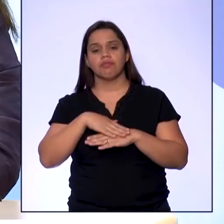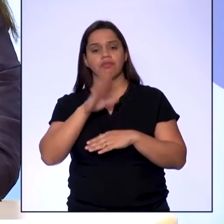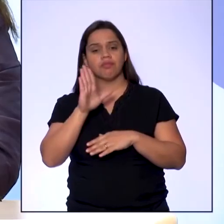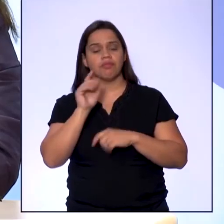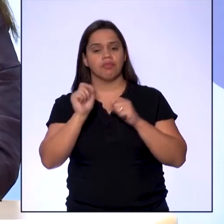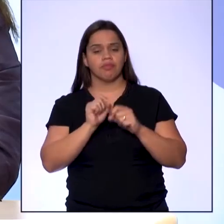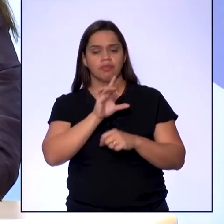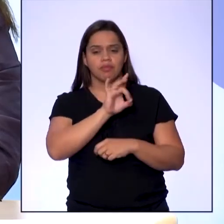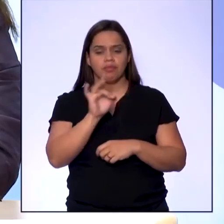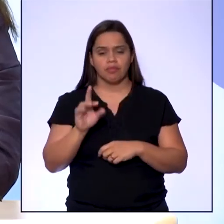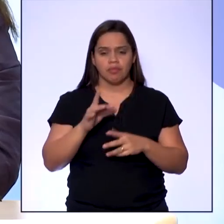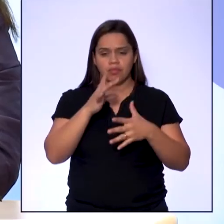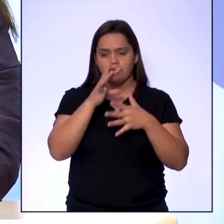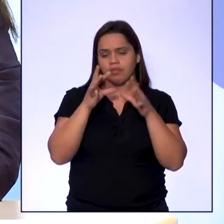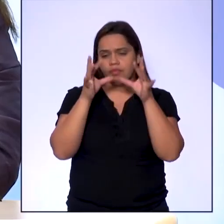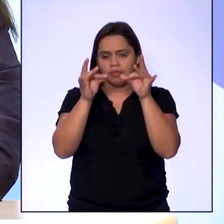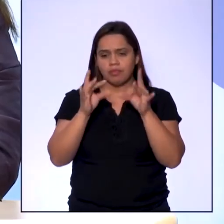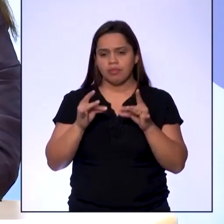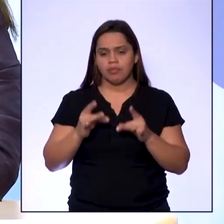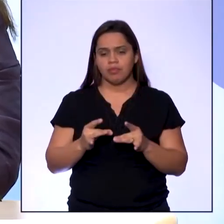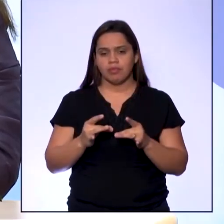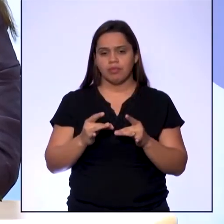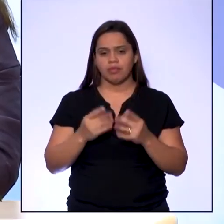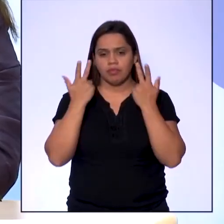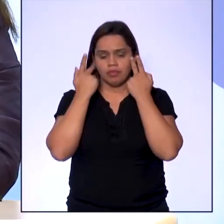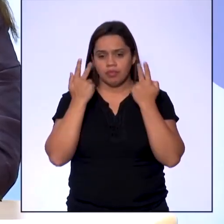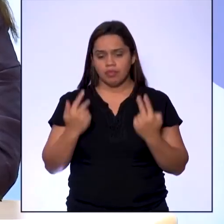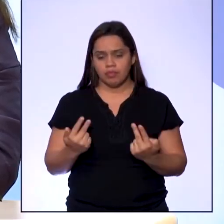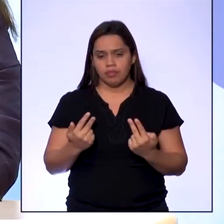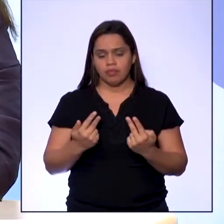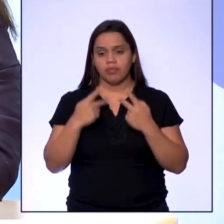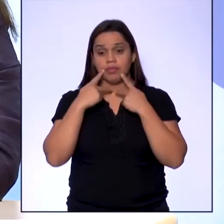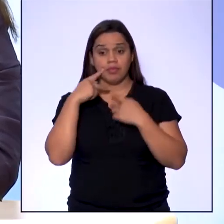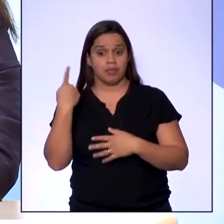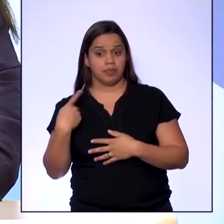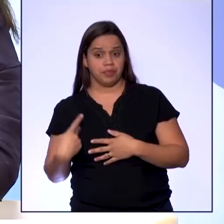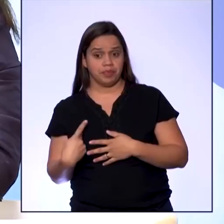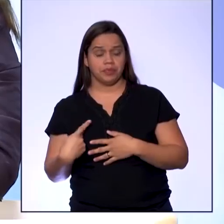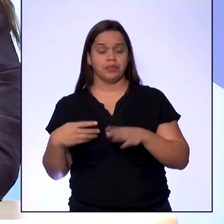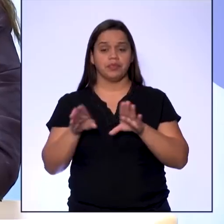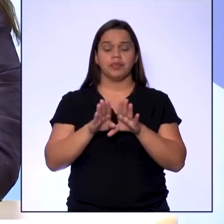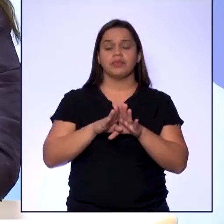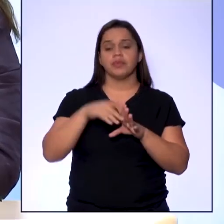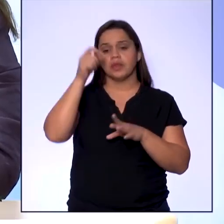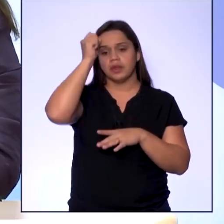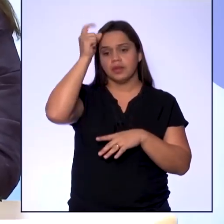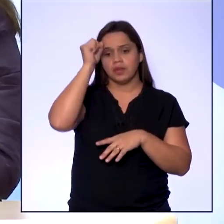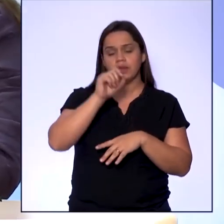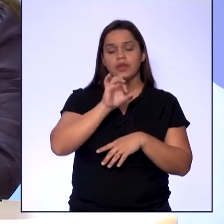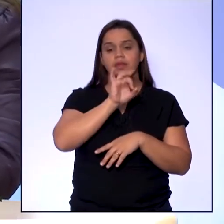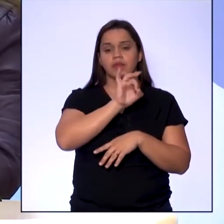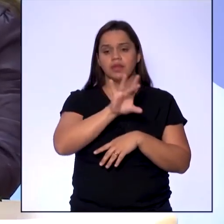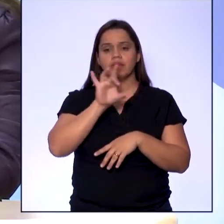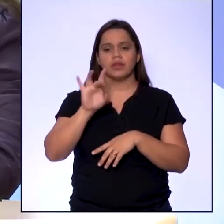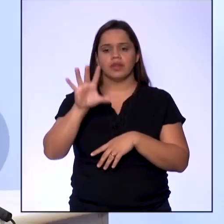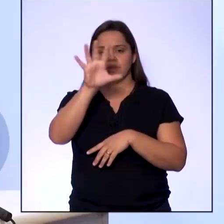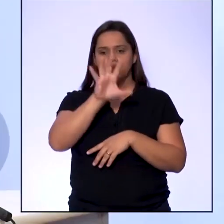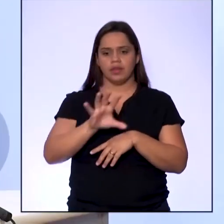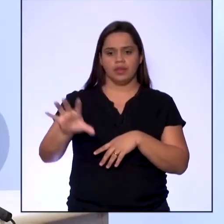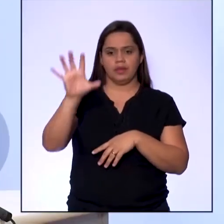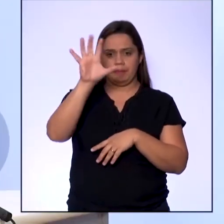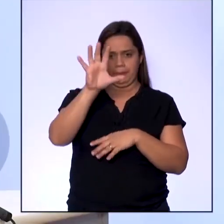estudantes, a partir das suas contribuições nesse mapa, realmente conhecerem as regiões, as diferentes regiões, e pesquisarem um